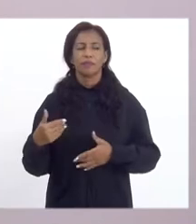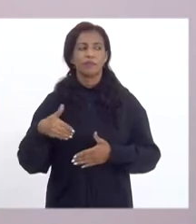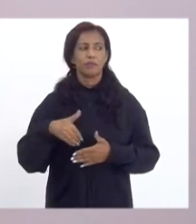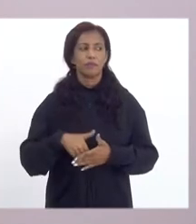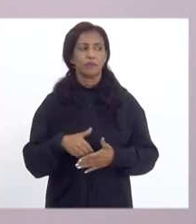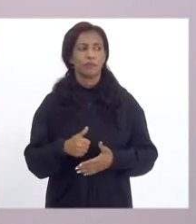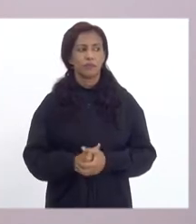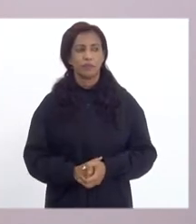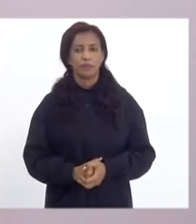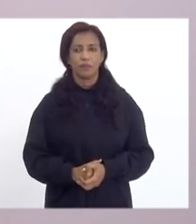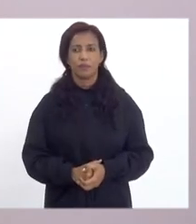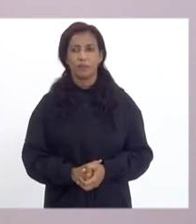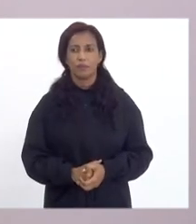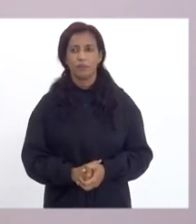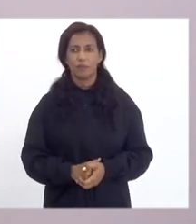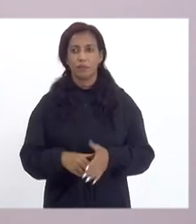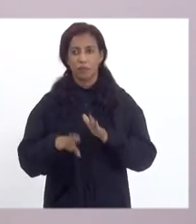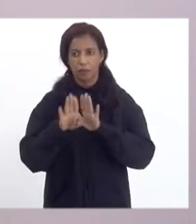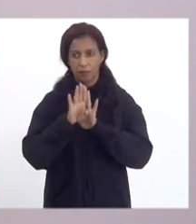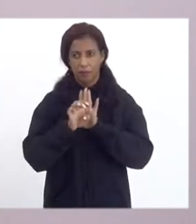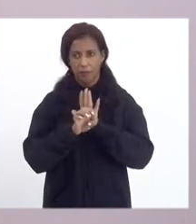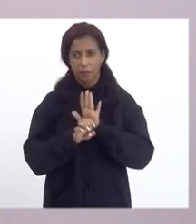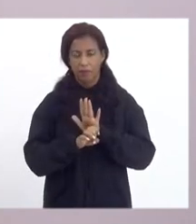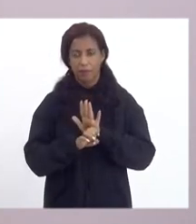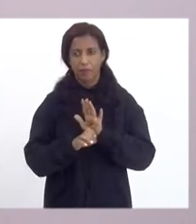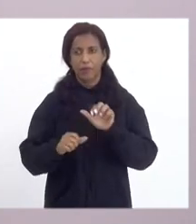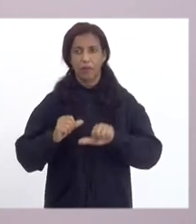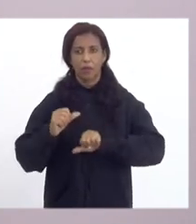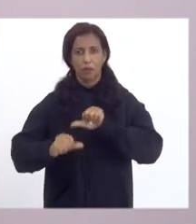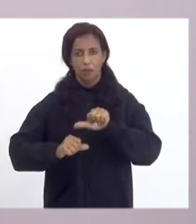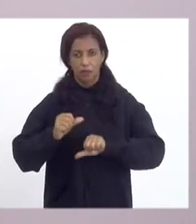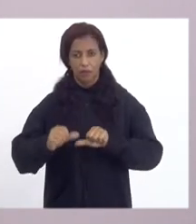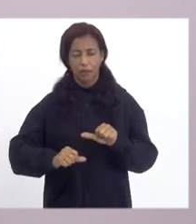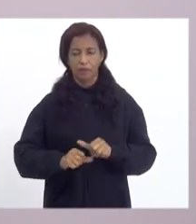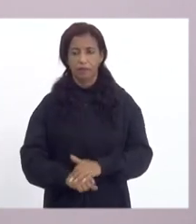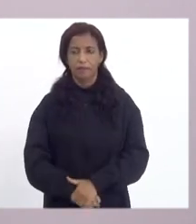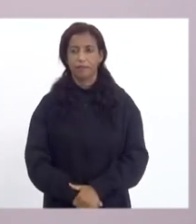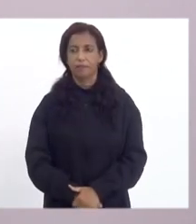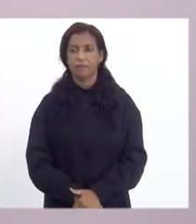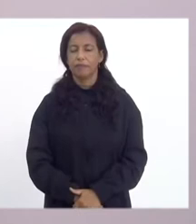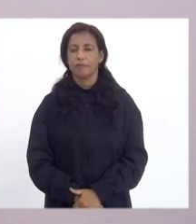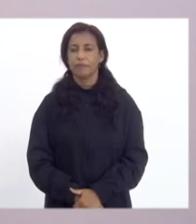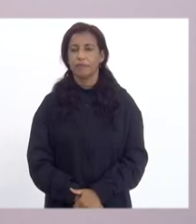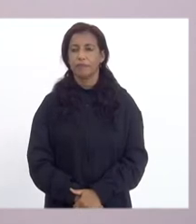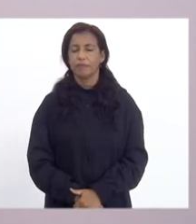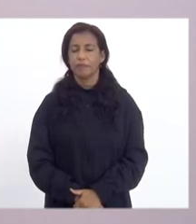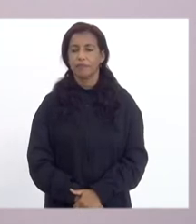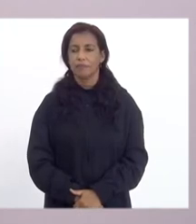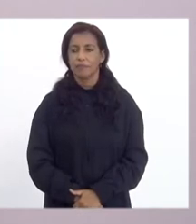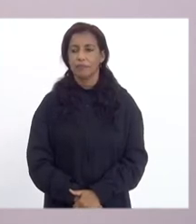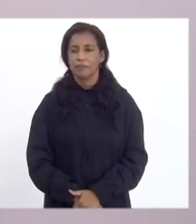votação. Com emendas. Porque vai mudar a emenda e o artigo.